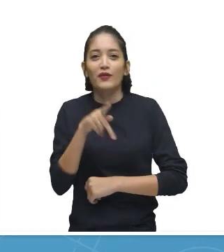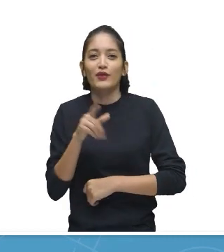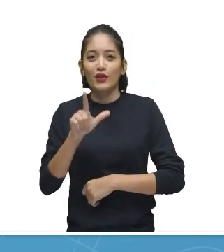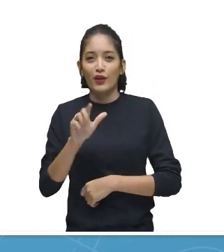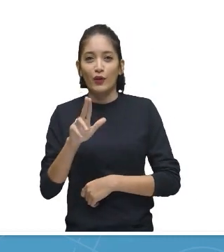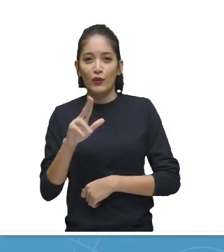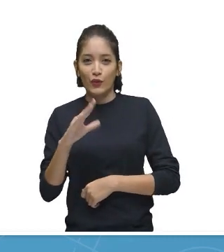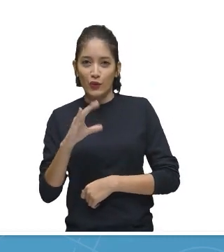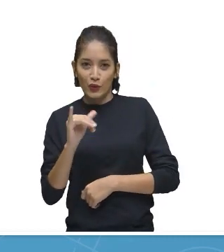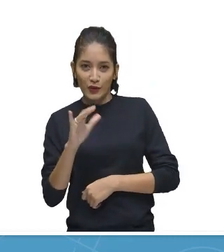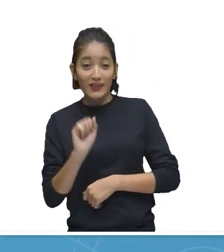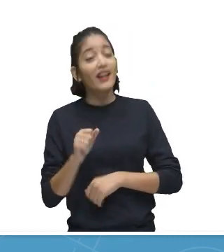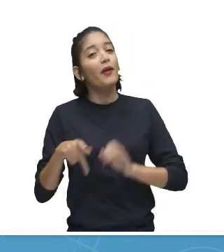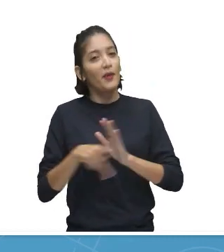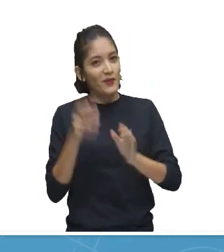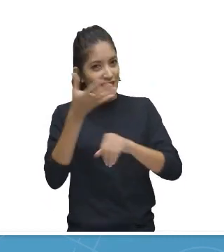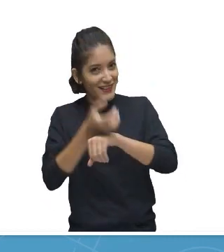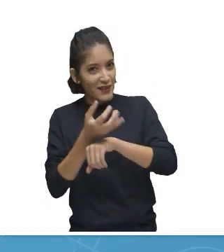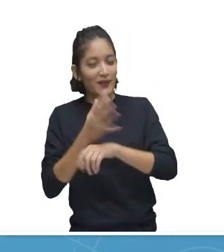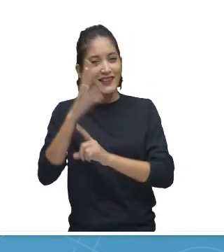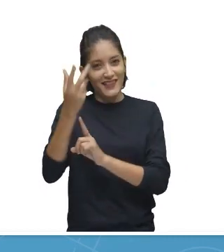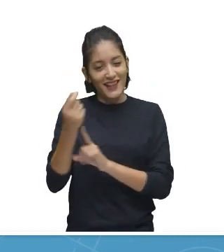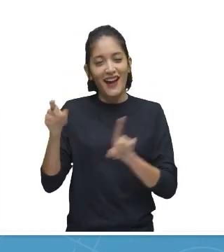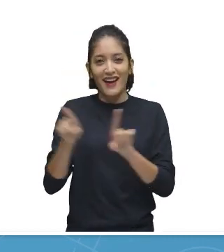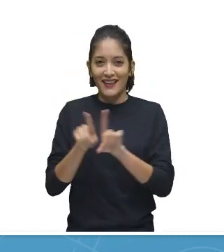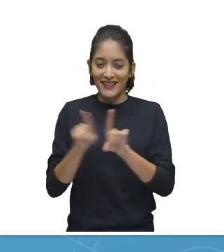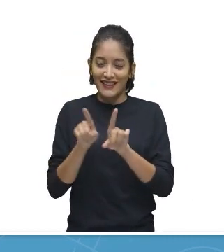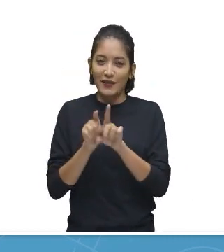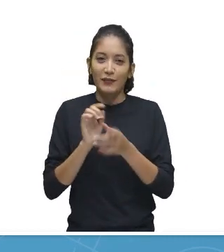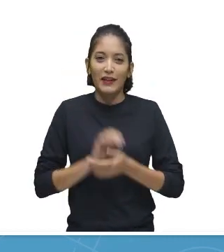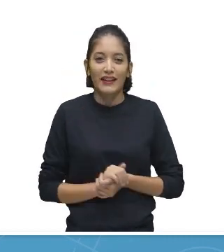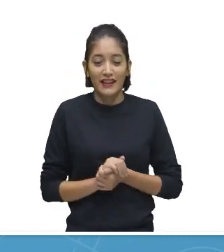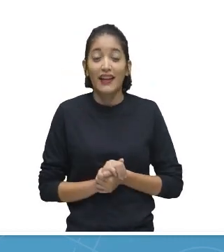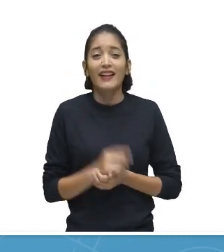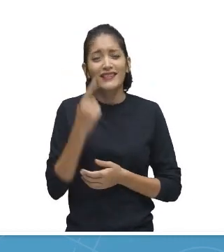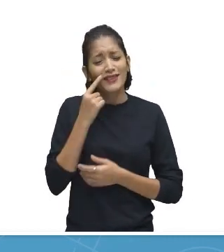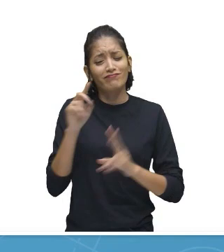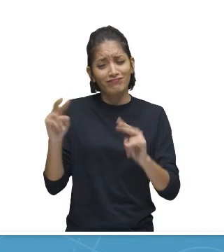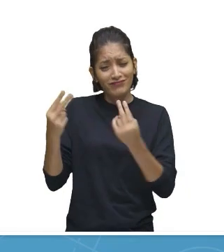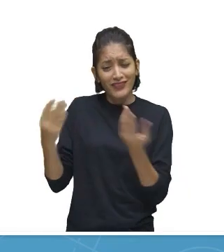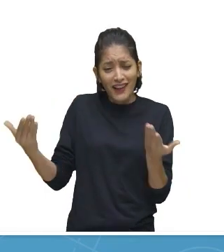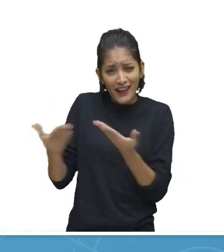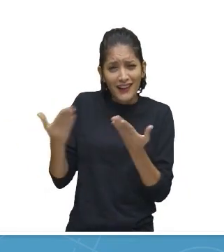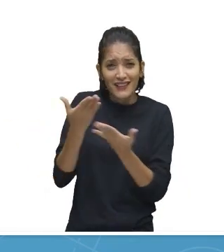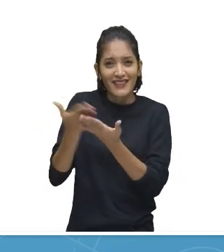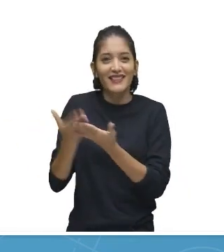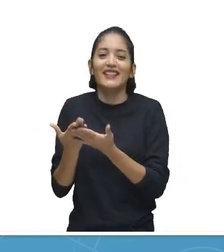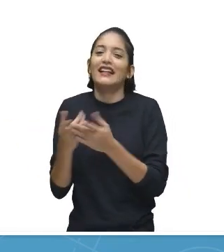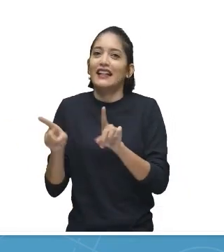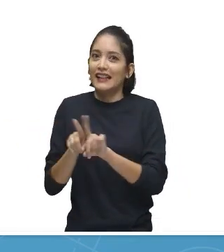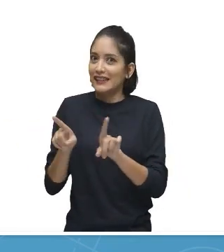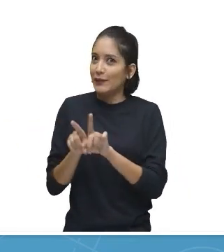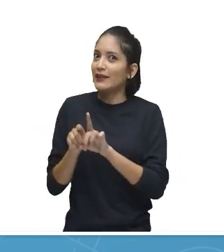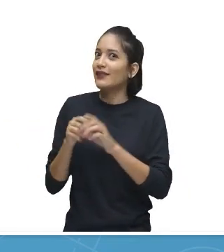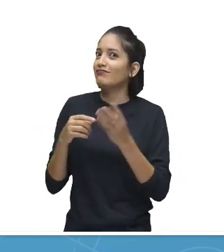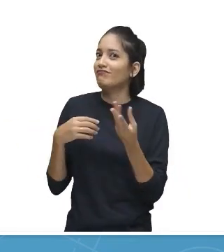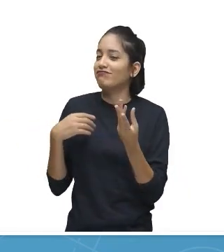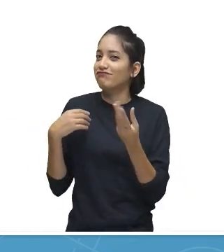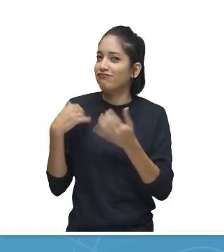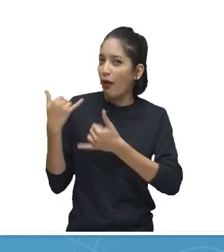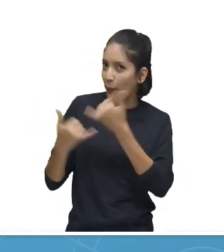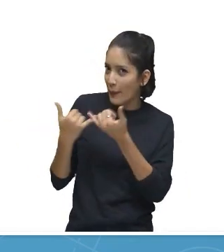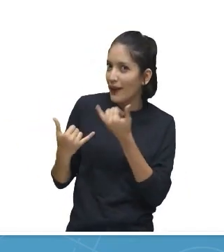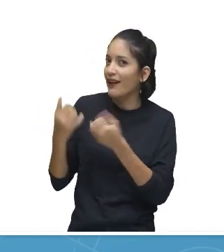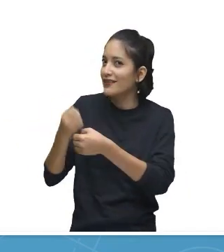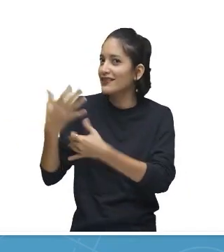que é a nossa professora de arte também, que está acompanhando, né, as nossas aulas e vendo que vocês estão fazendo tolice no chat, né? Então, por favor,